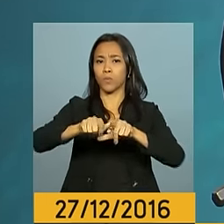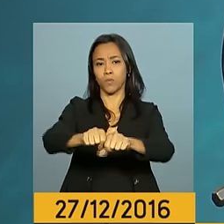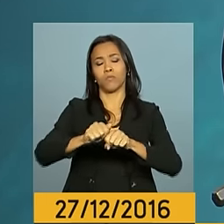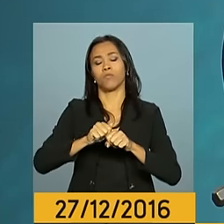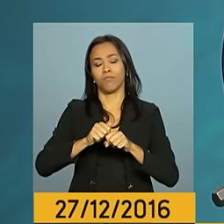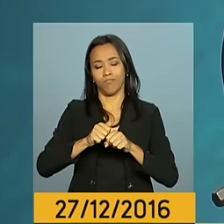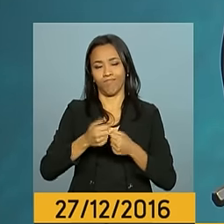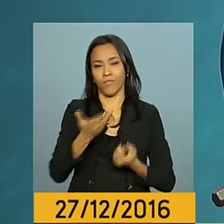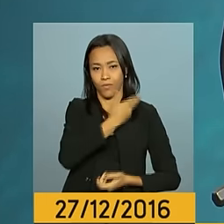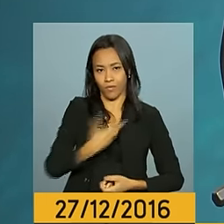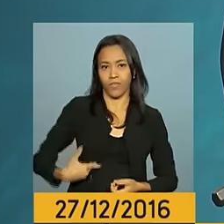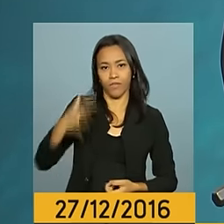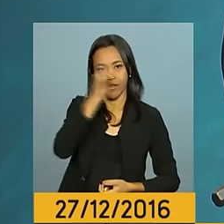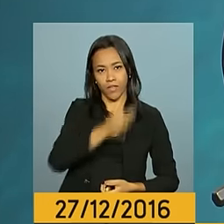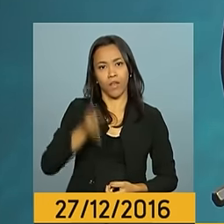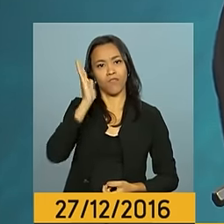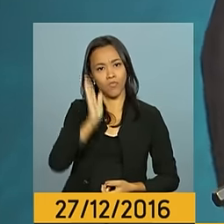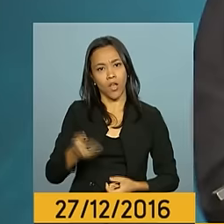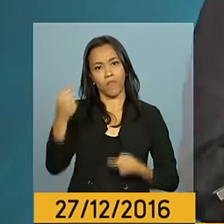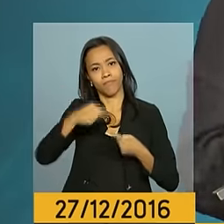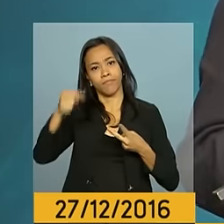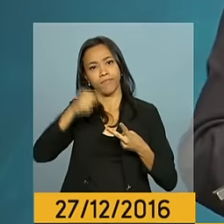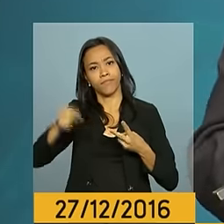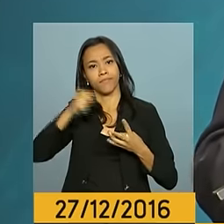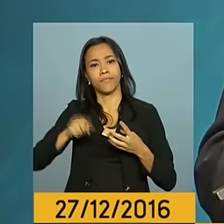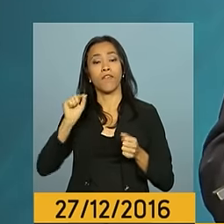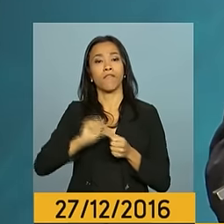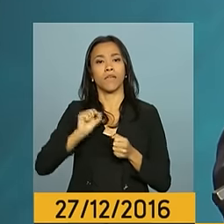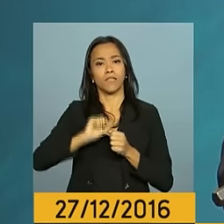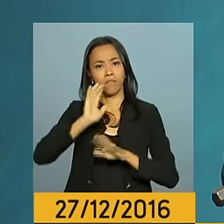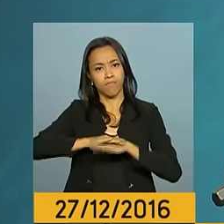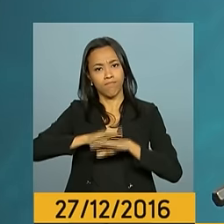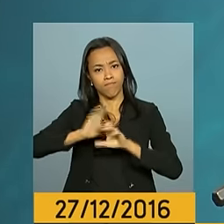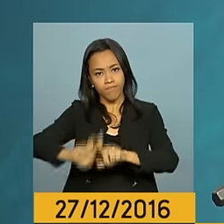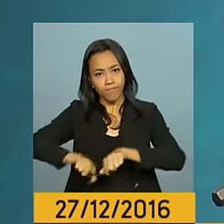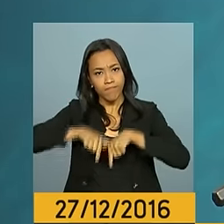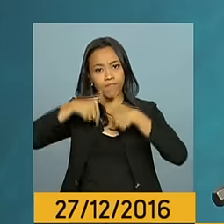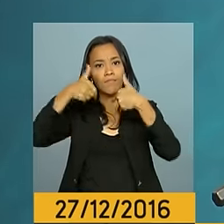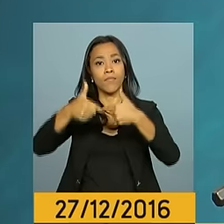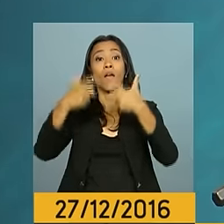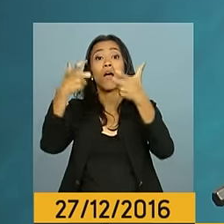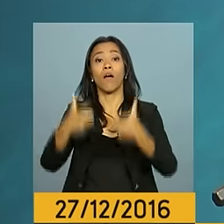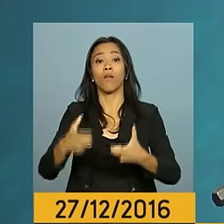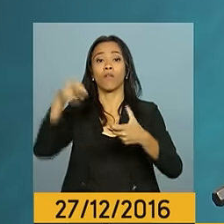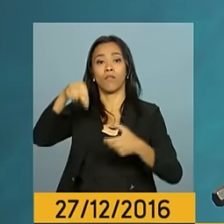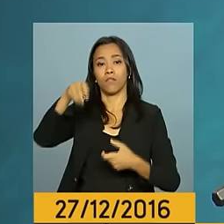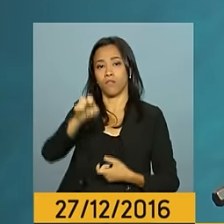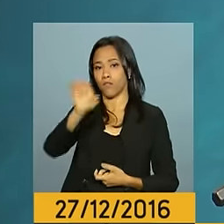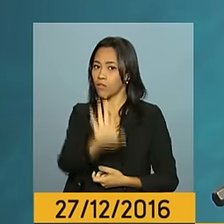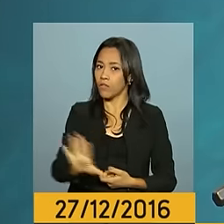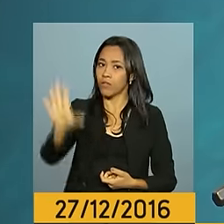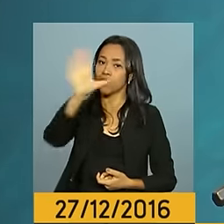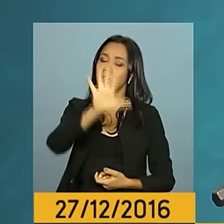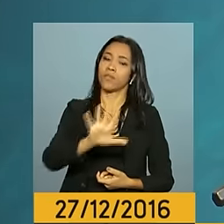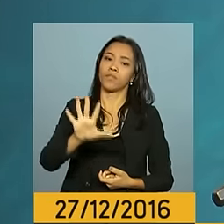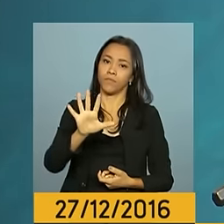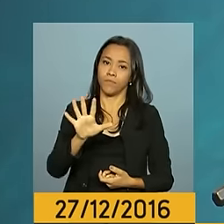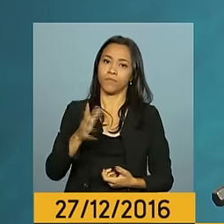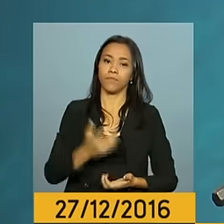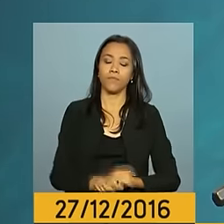Ronaldo essa está fazendo no nordeste